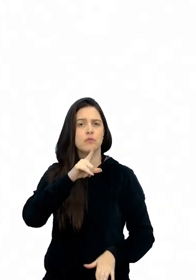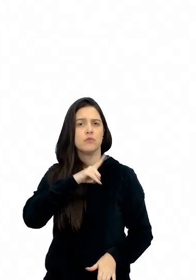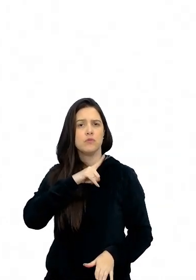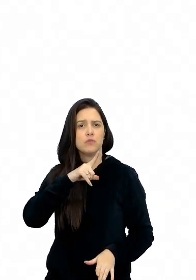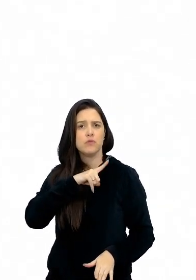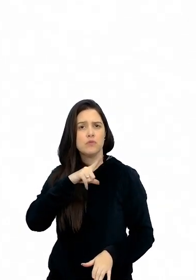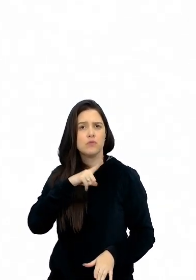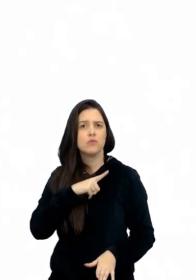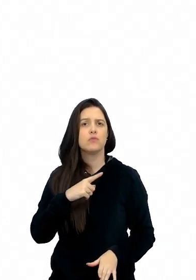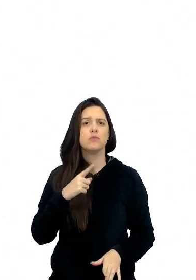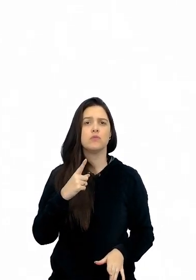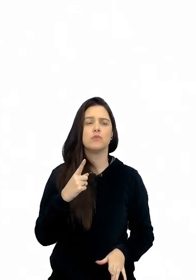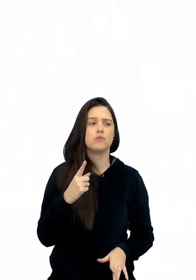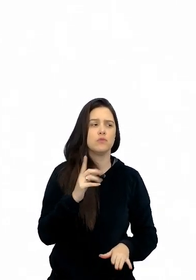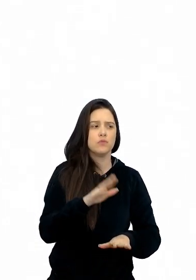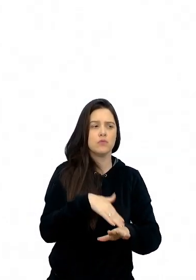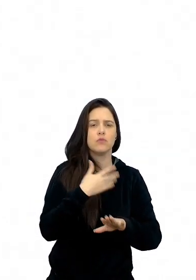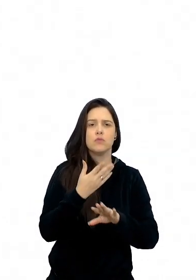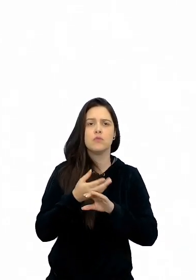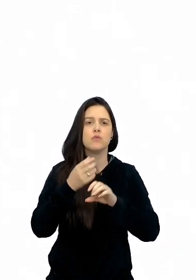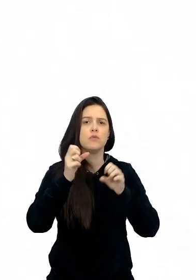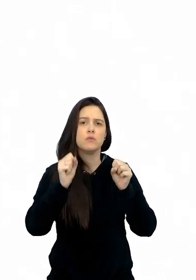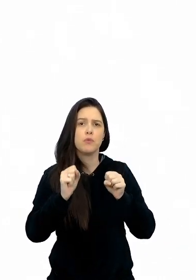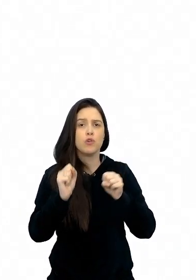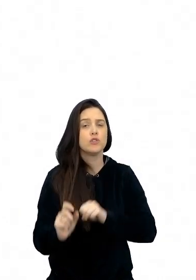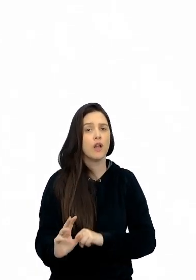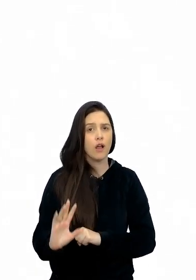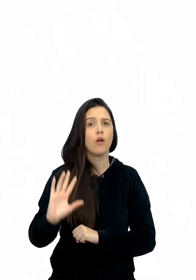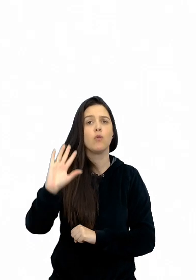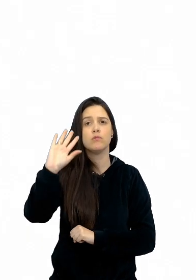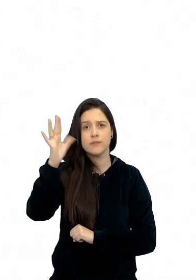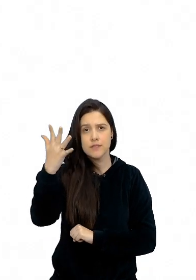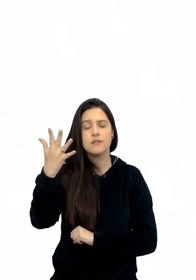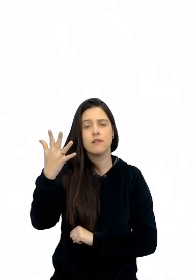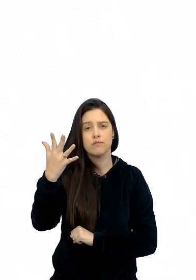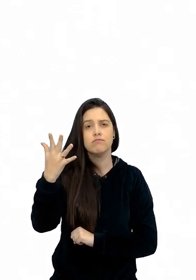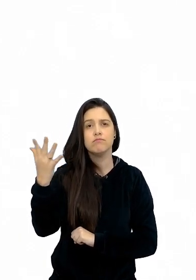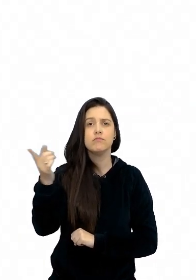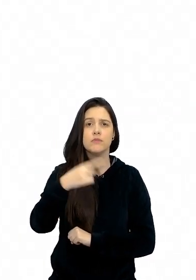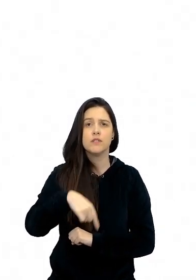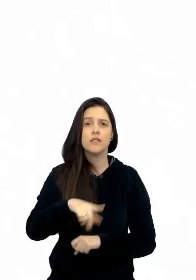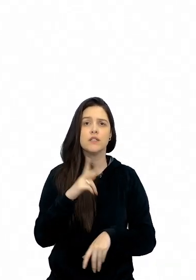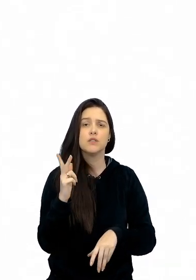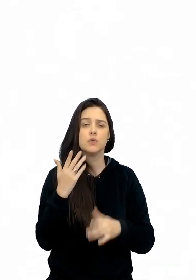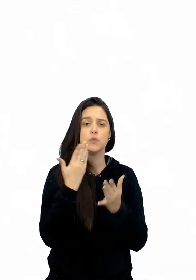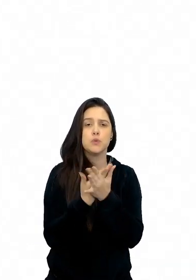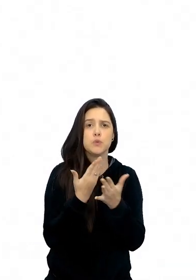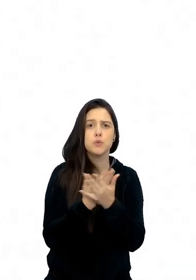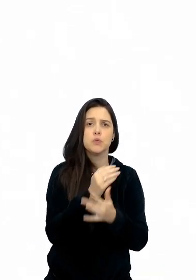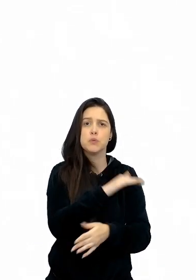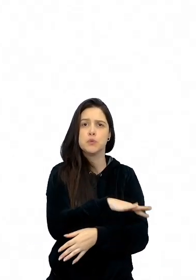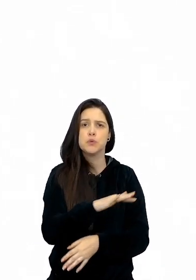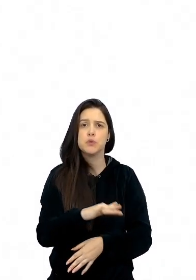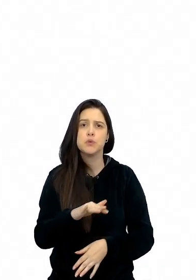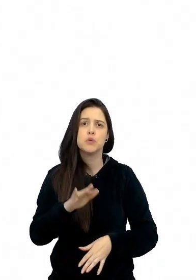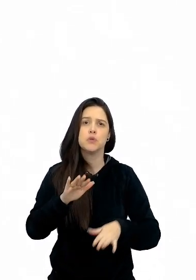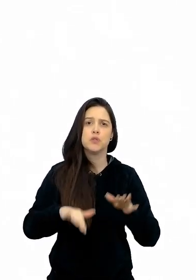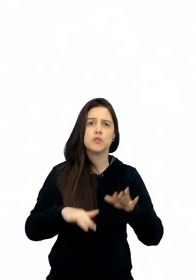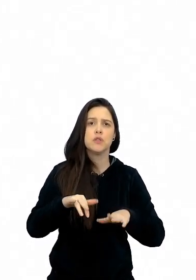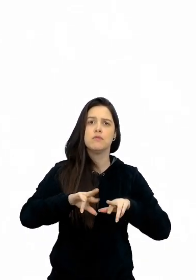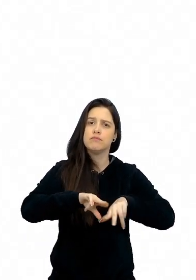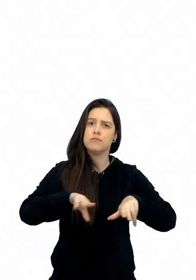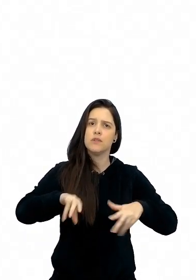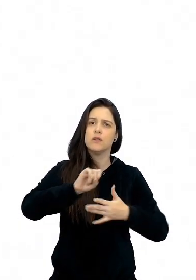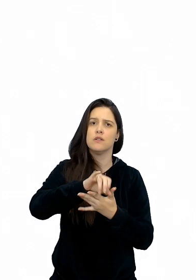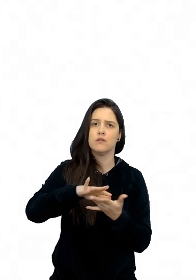nos possíveis erros que podem acontecer ali dos estudantes, né, no momento da realização das atividades,